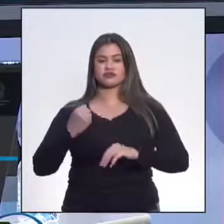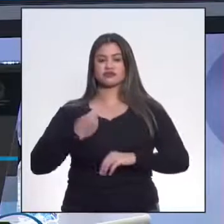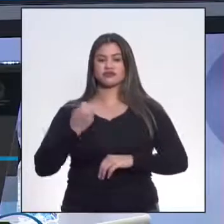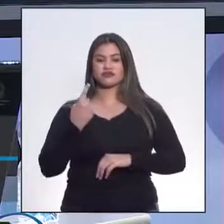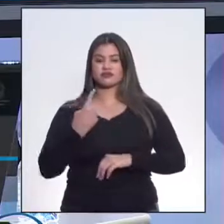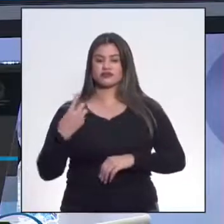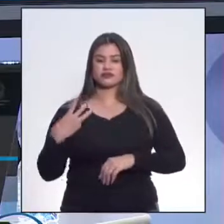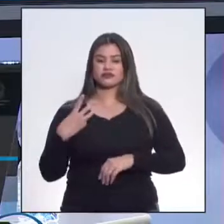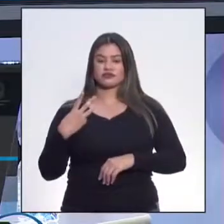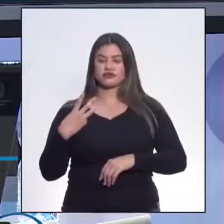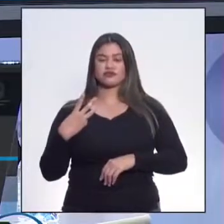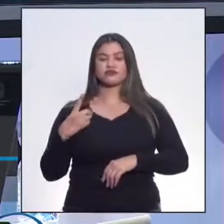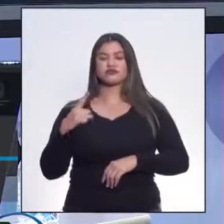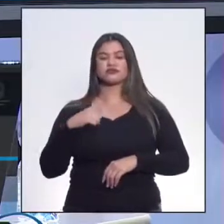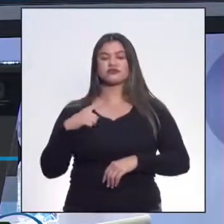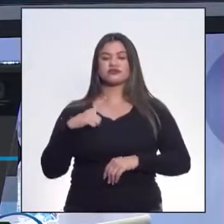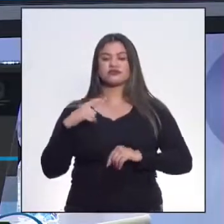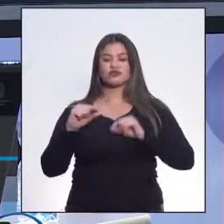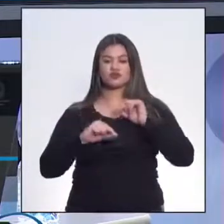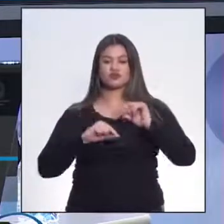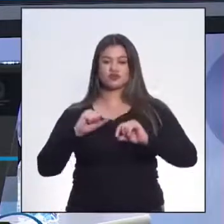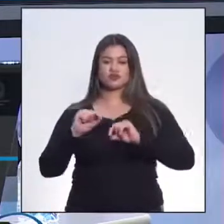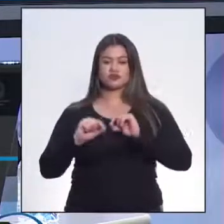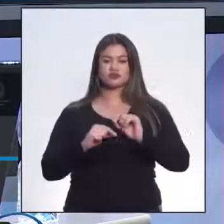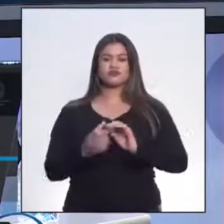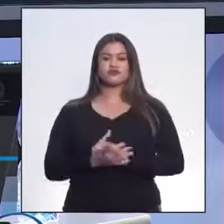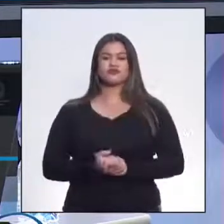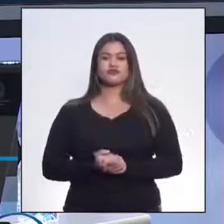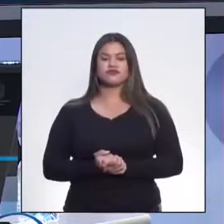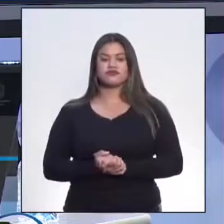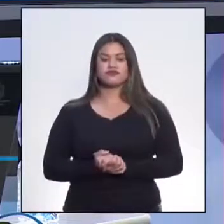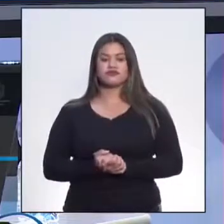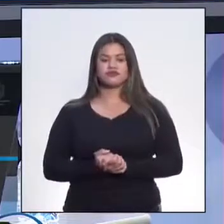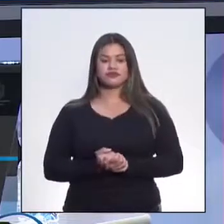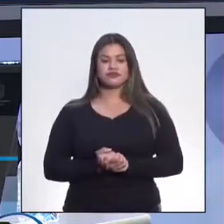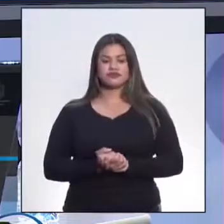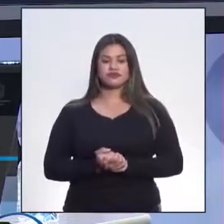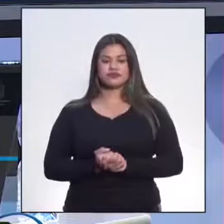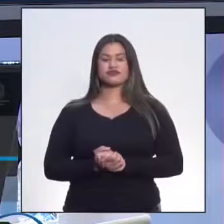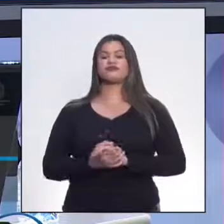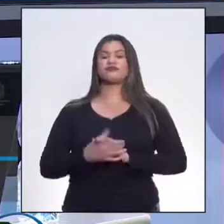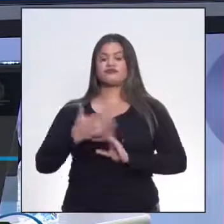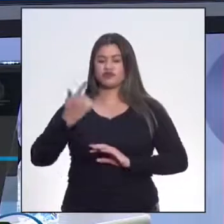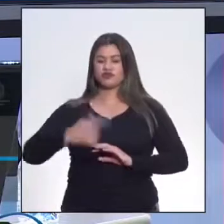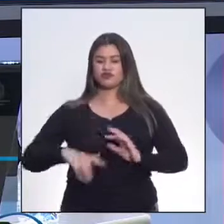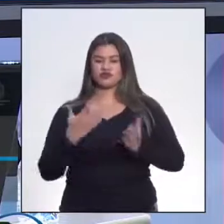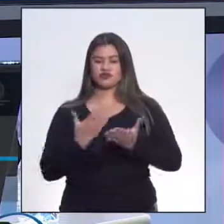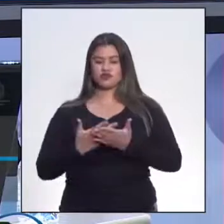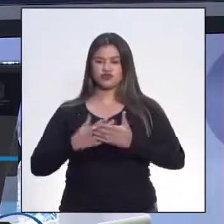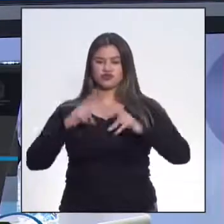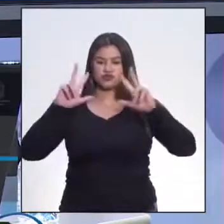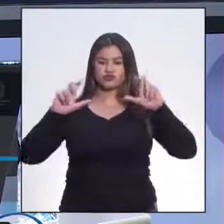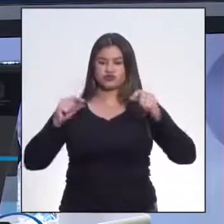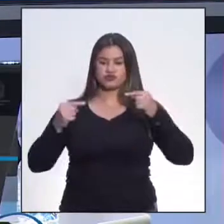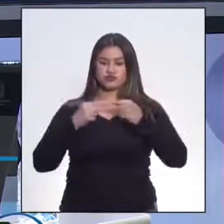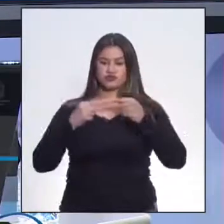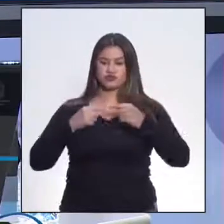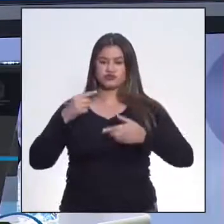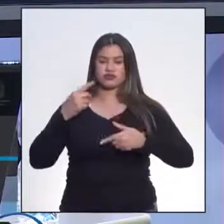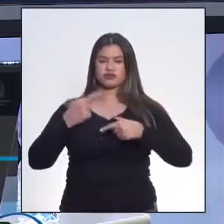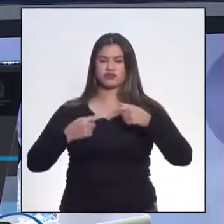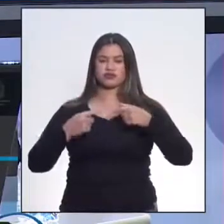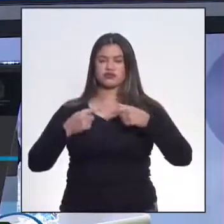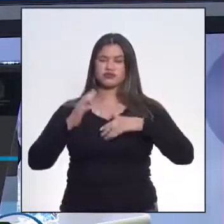nós vamos trabalhar, nós vamos dar início hoje, né? E nós vamos ter mais uma aula voltada para a discussão dessa habilidade, para a construção